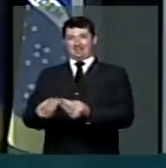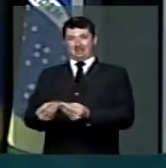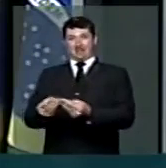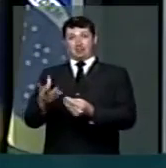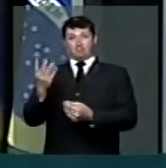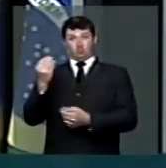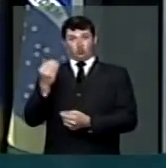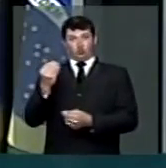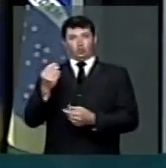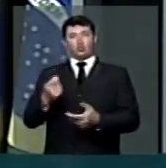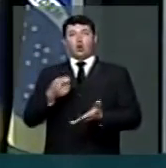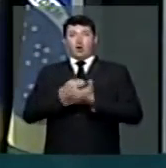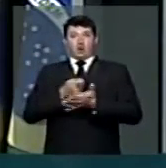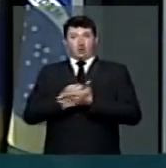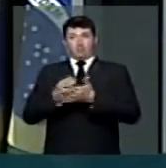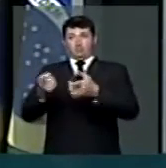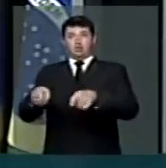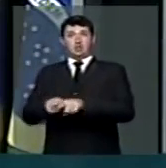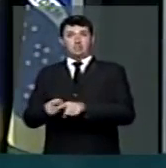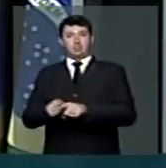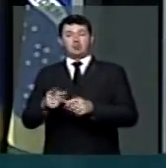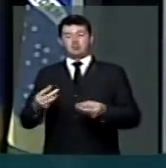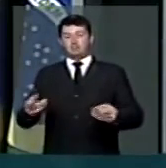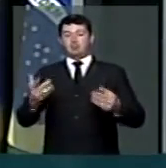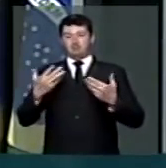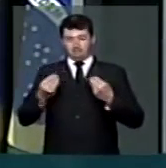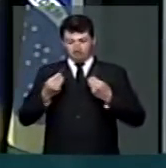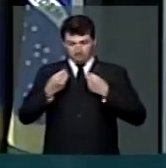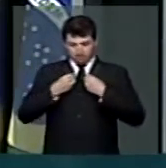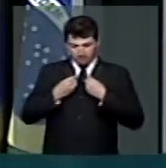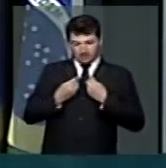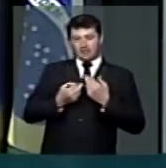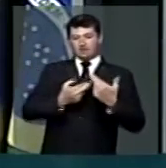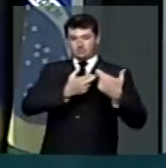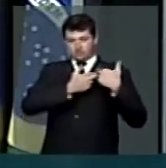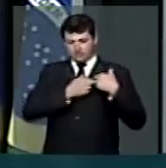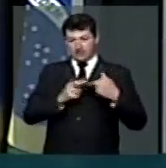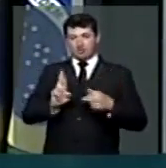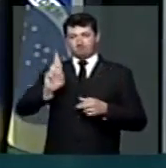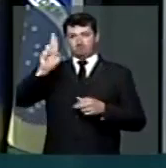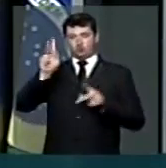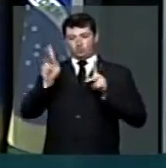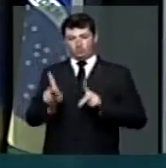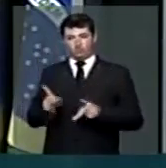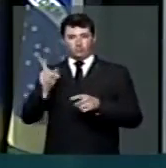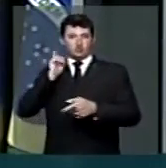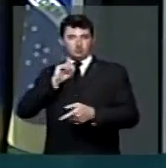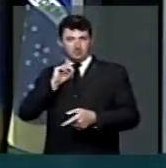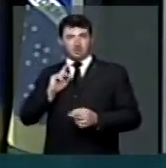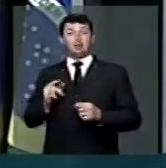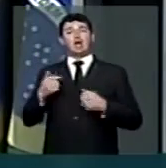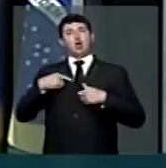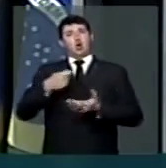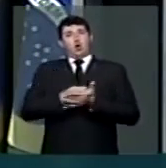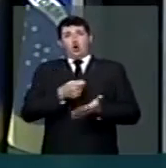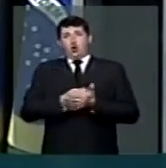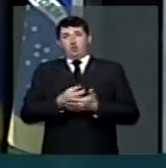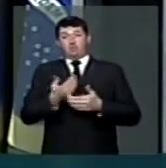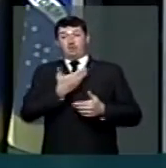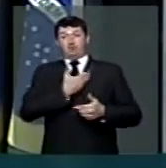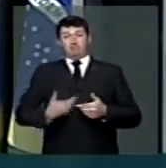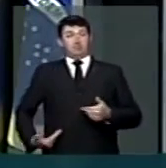exigido. Me foi dado a responsabilidade de representar o povo mineiro. Eu tenho obrigação de ter